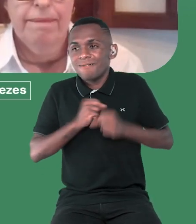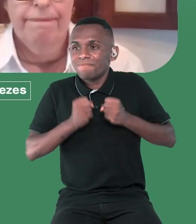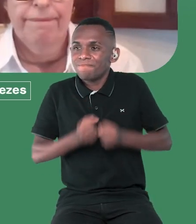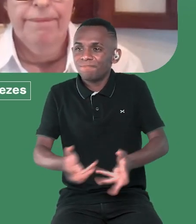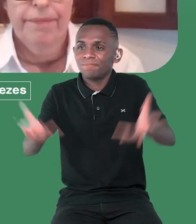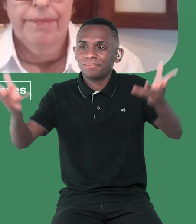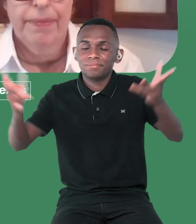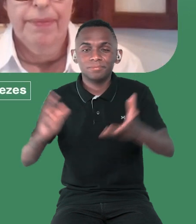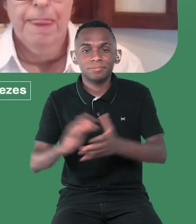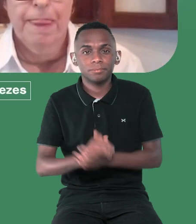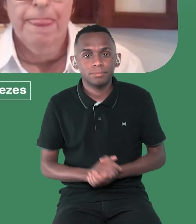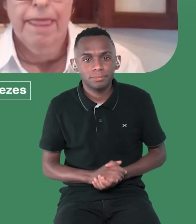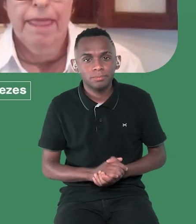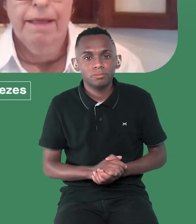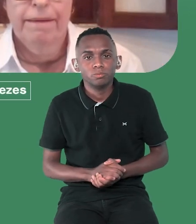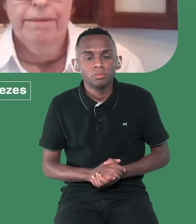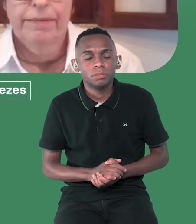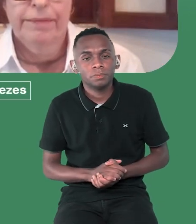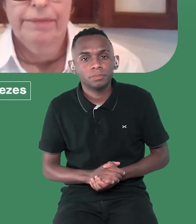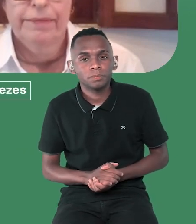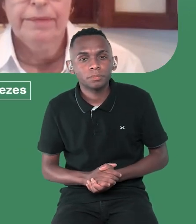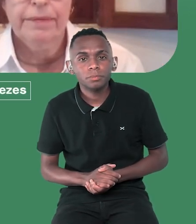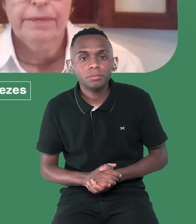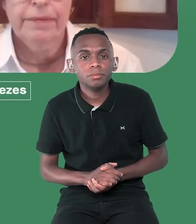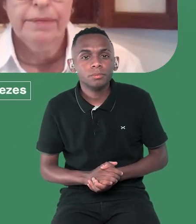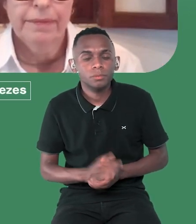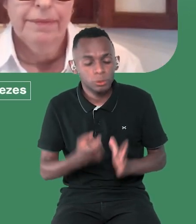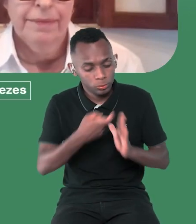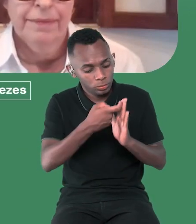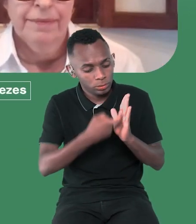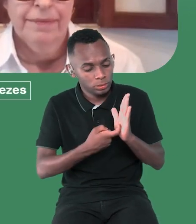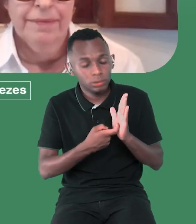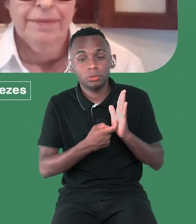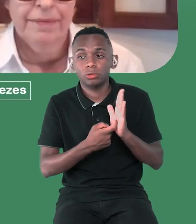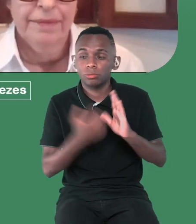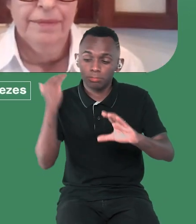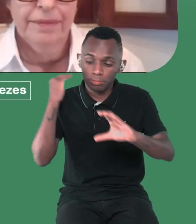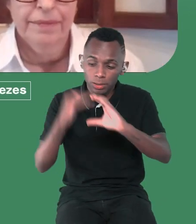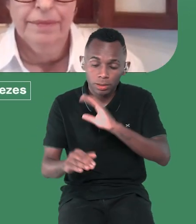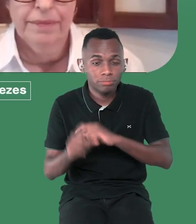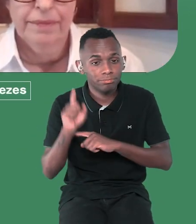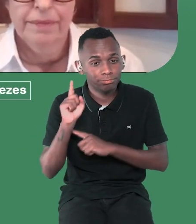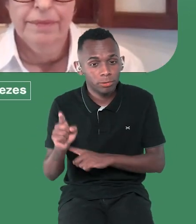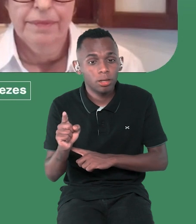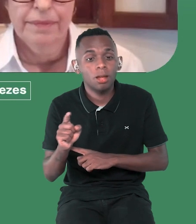E quando eu enviei o texto para a Silvana,